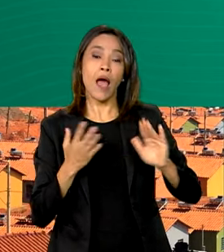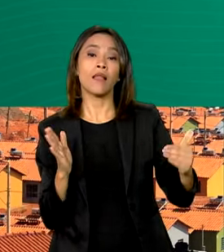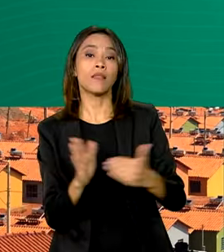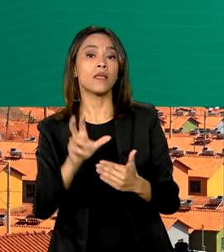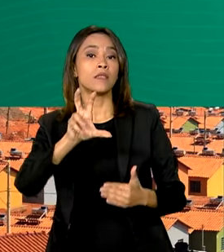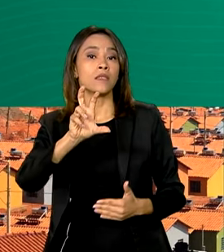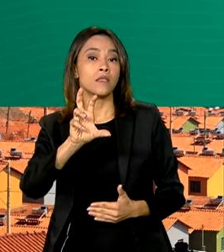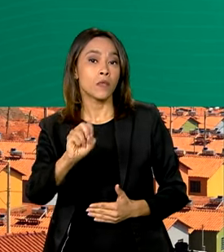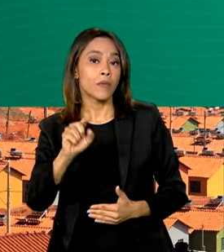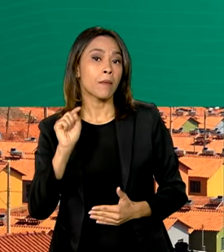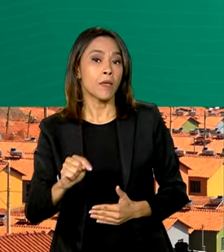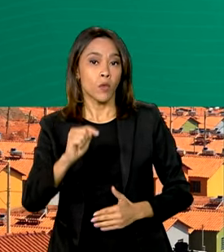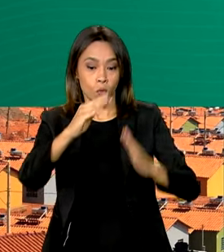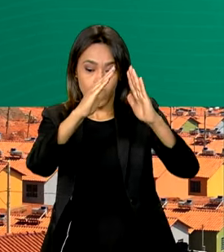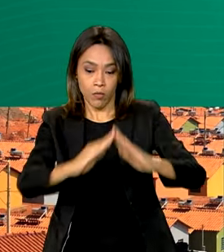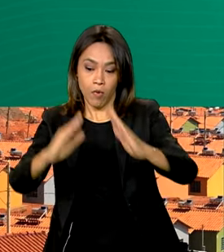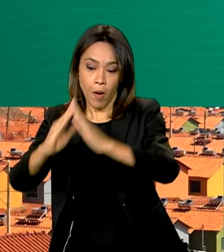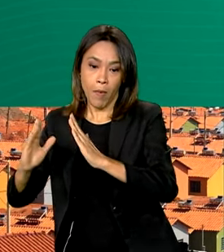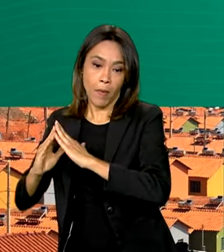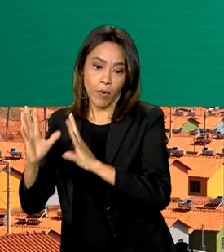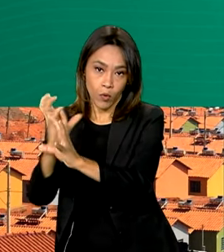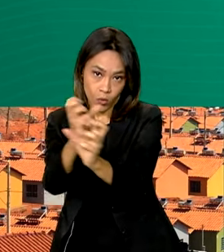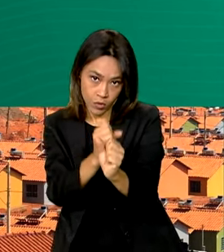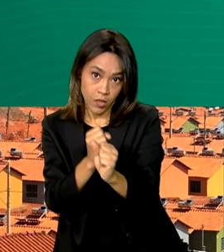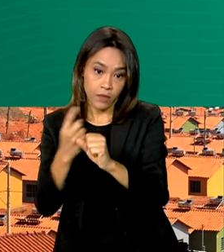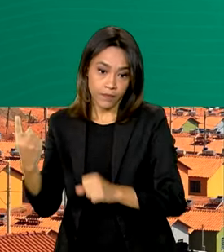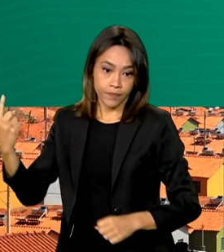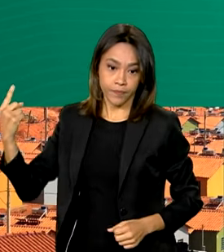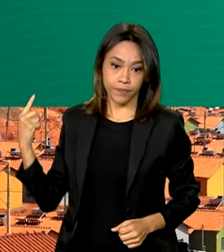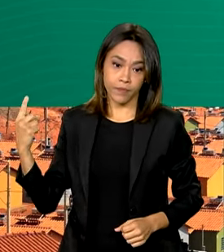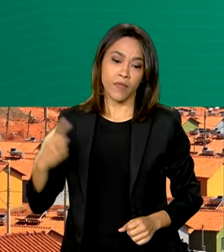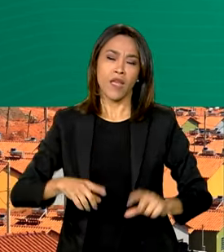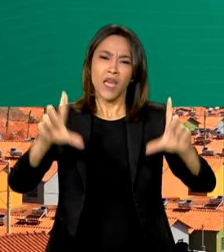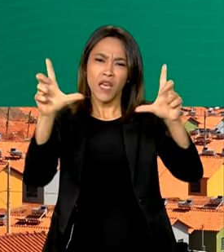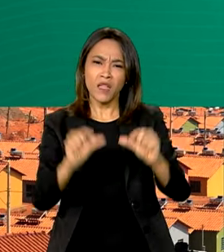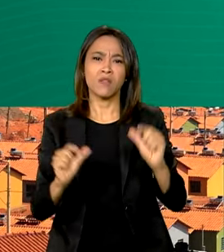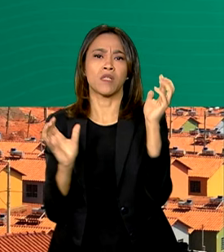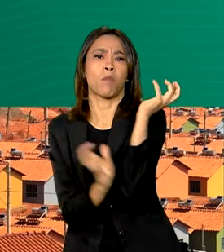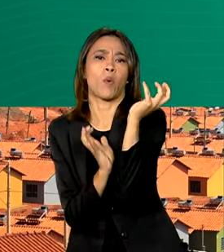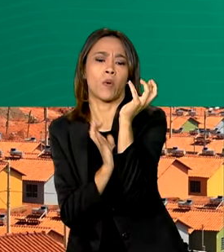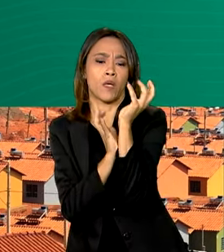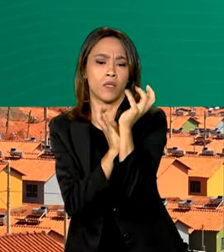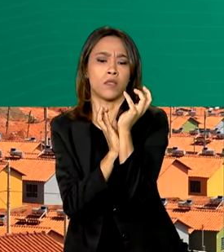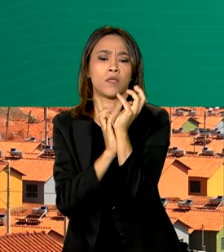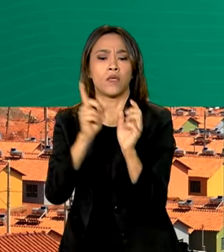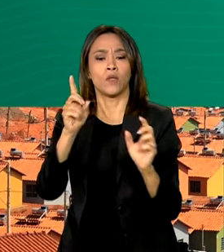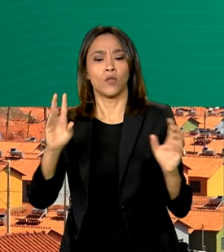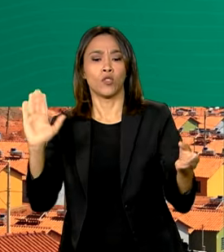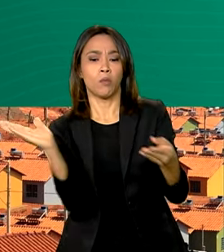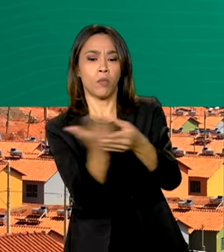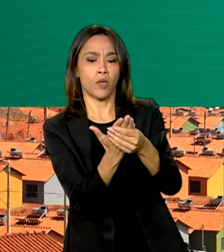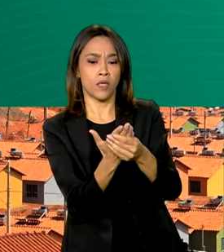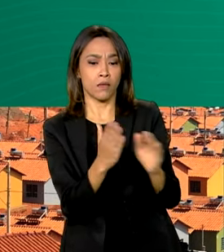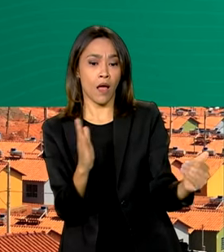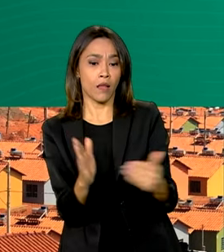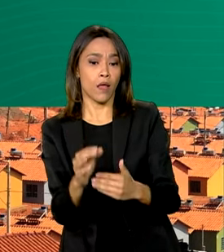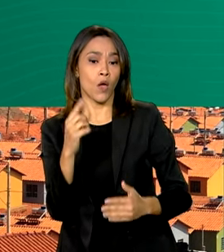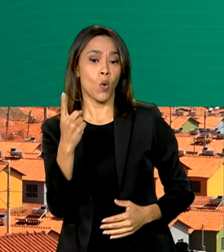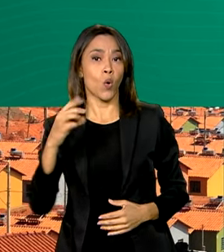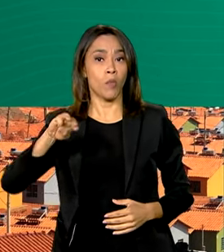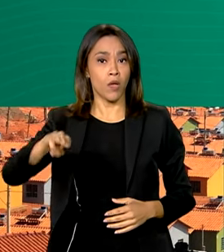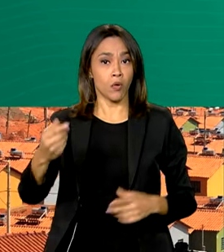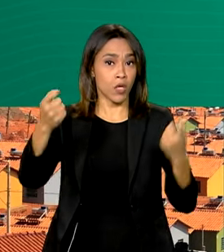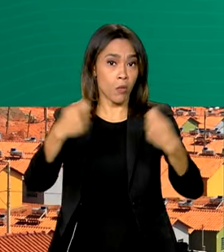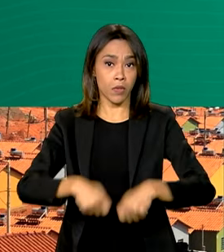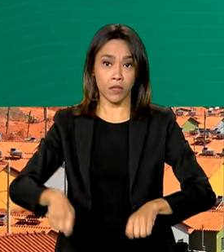habitantes, desburocratização de processos para liberação de repasses de até 1 milhão de reais com dispensa de